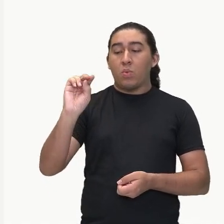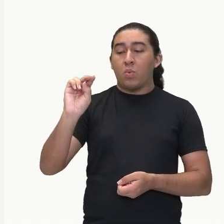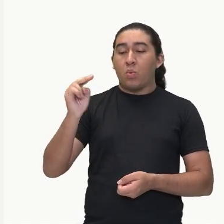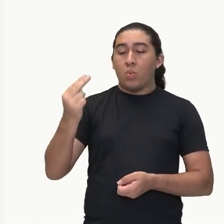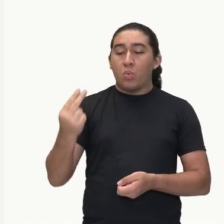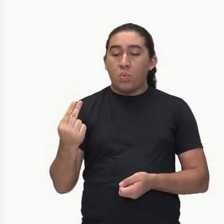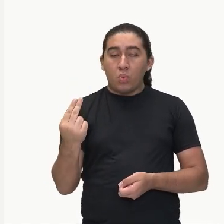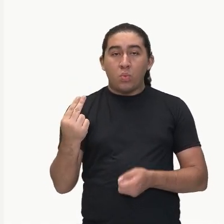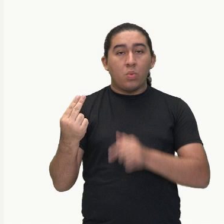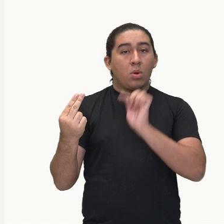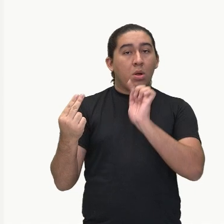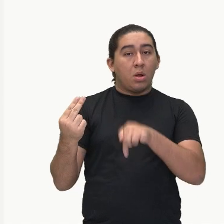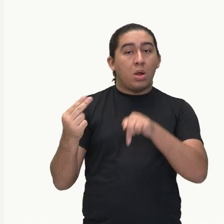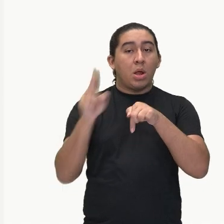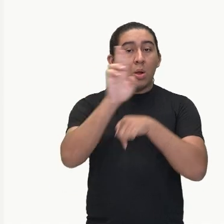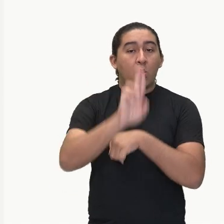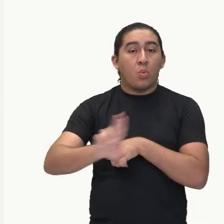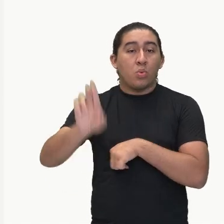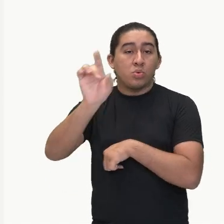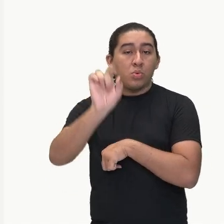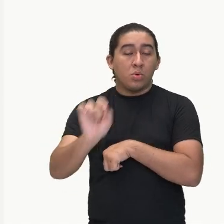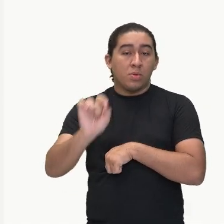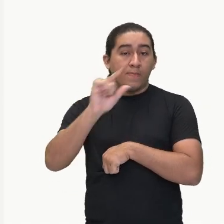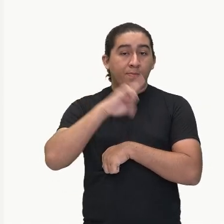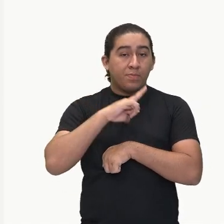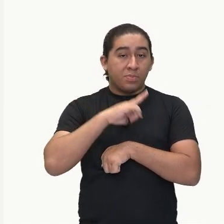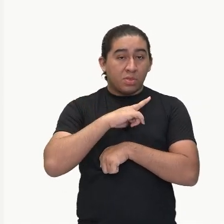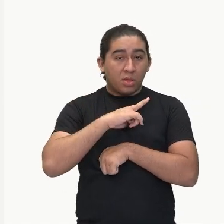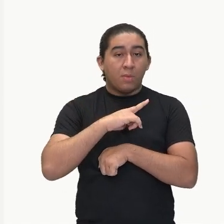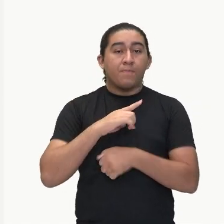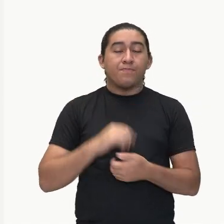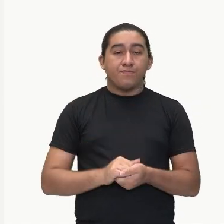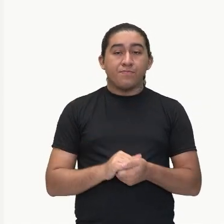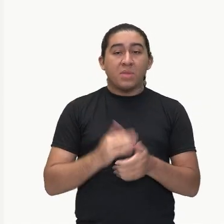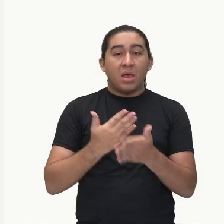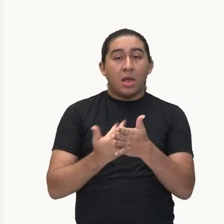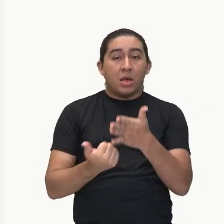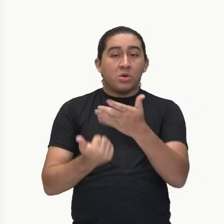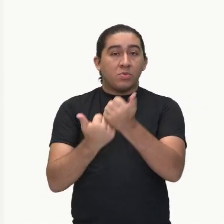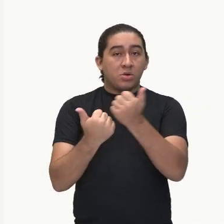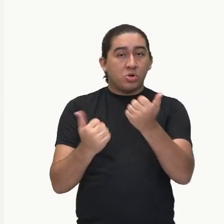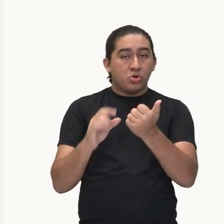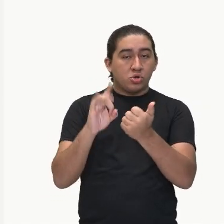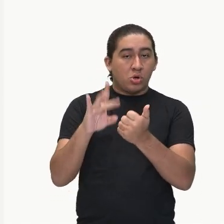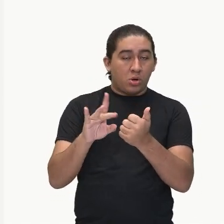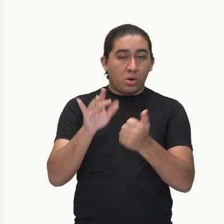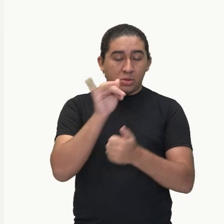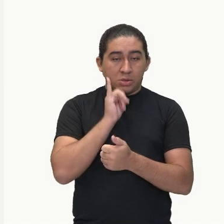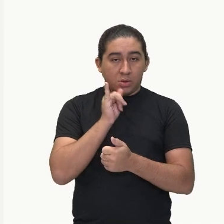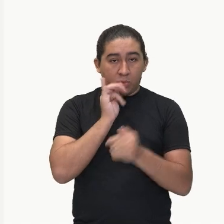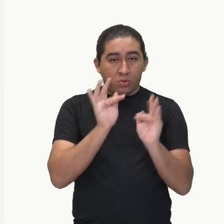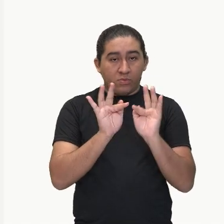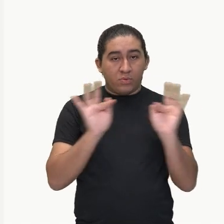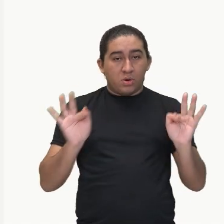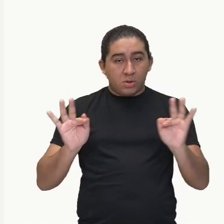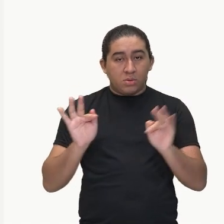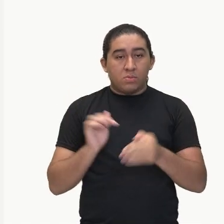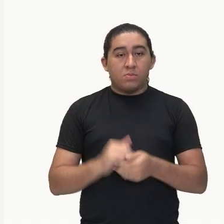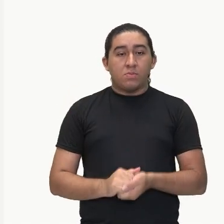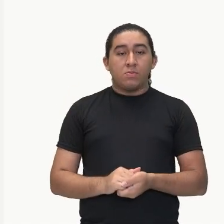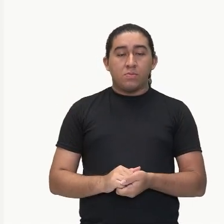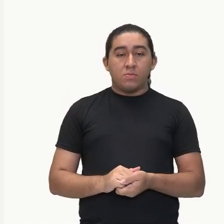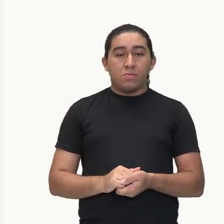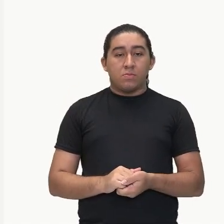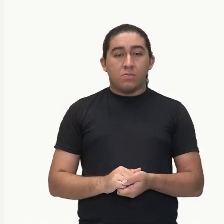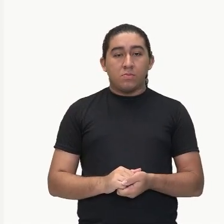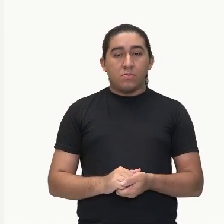retificação, o verbo concorda com o último elemento. Olha, quando for retificação. Vamos ver exemplo. A menina